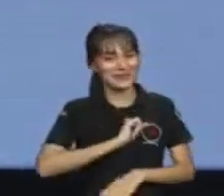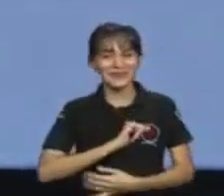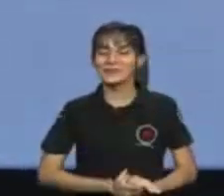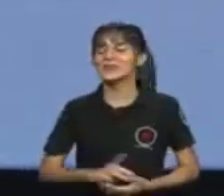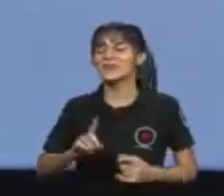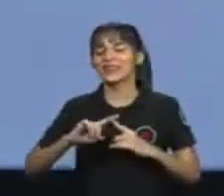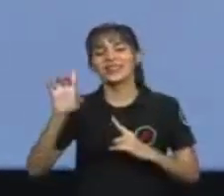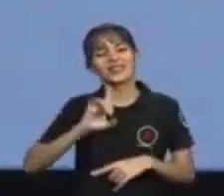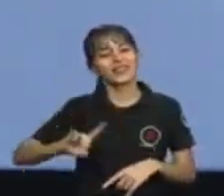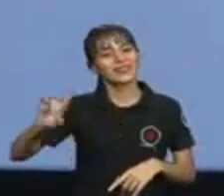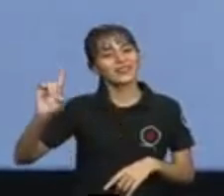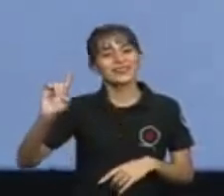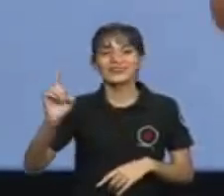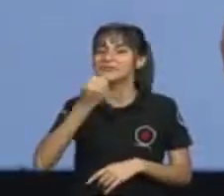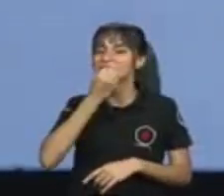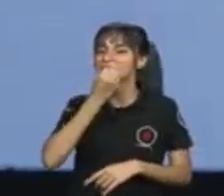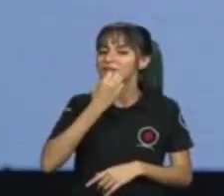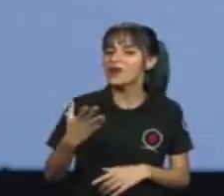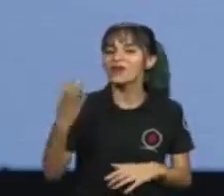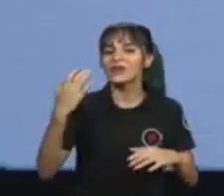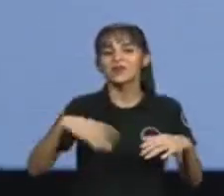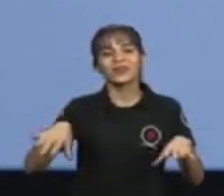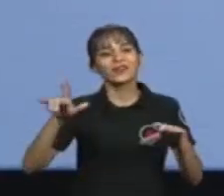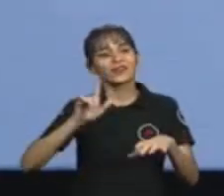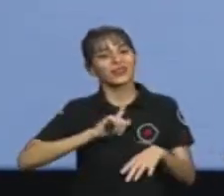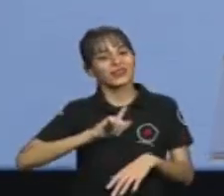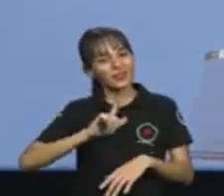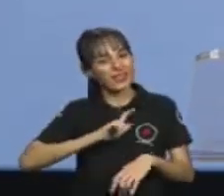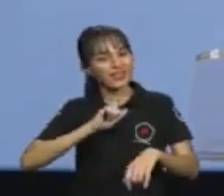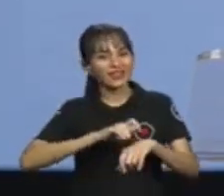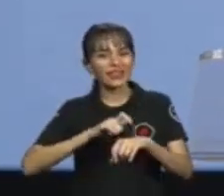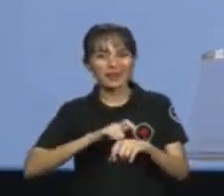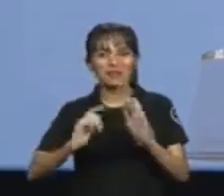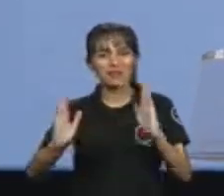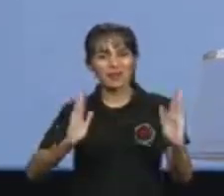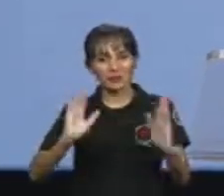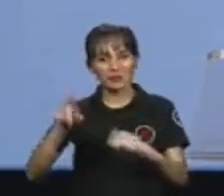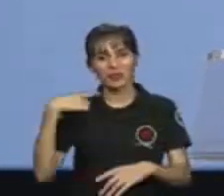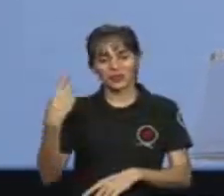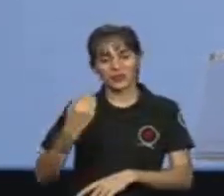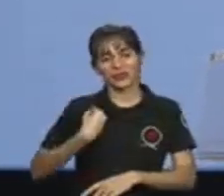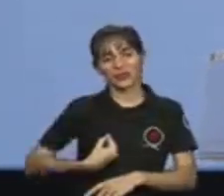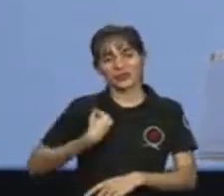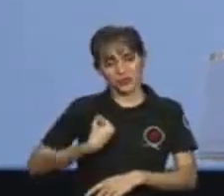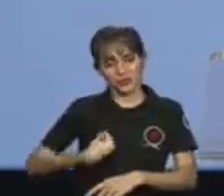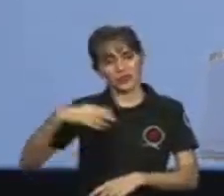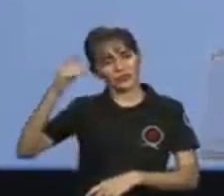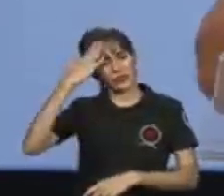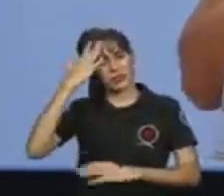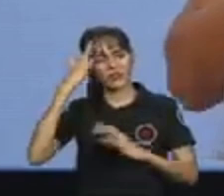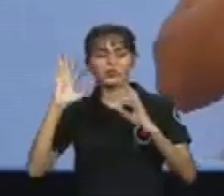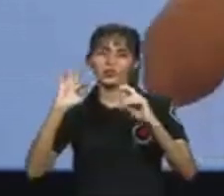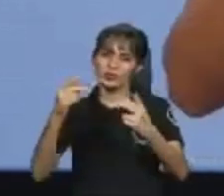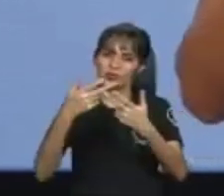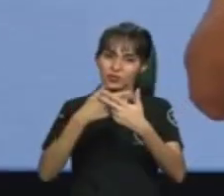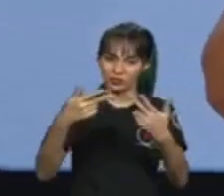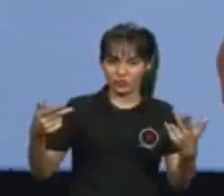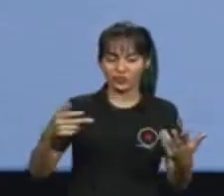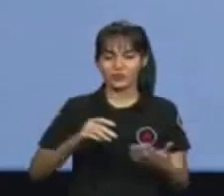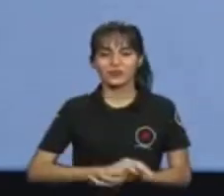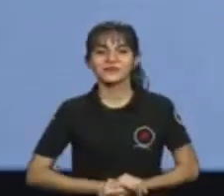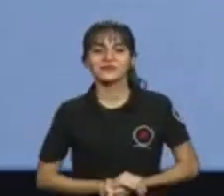muito bom, abaixo dos céus tem um tempo para tudo na nossa vida. O Senhor sabe de todas as coisas.